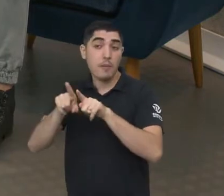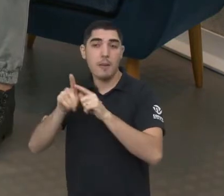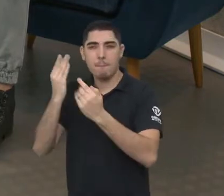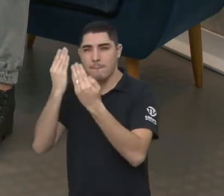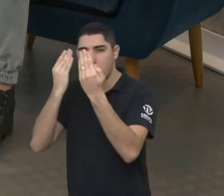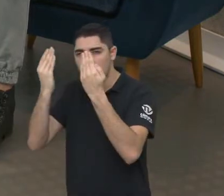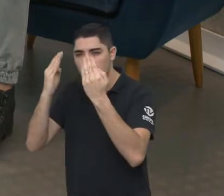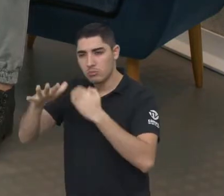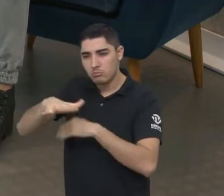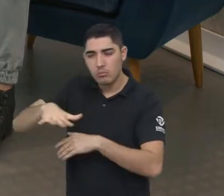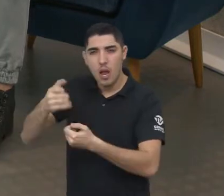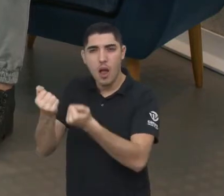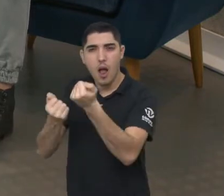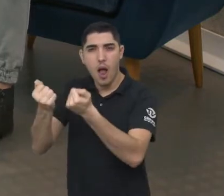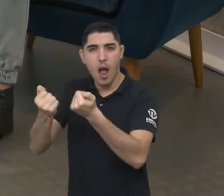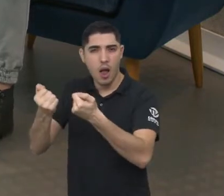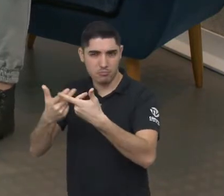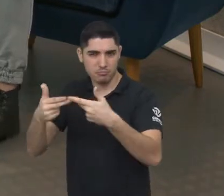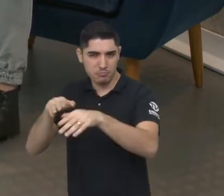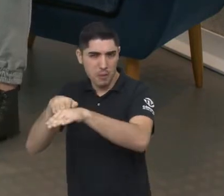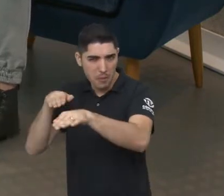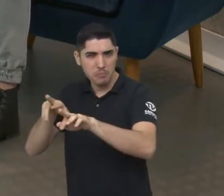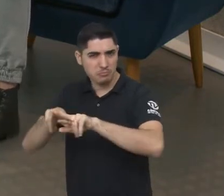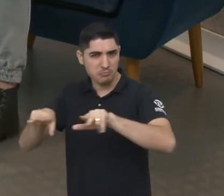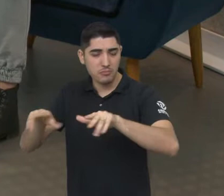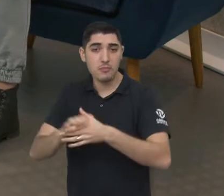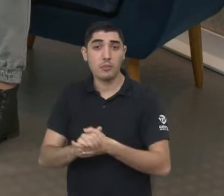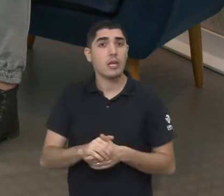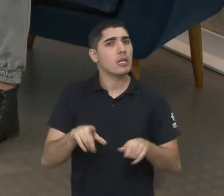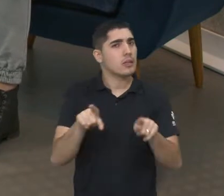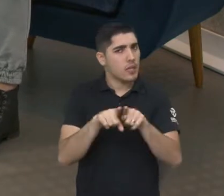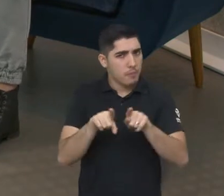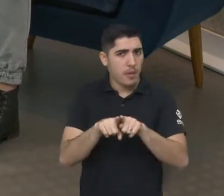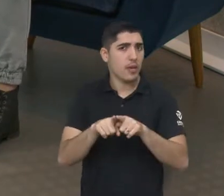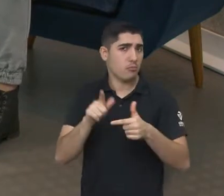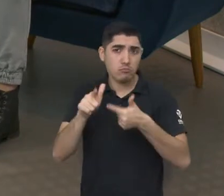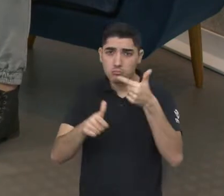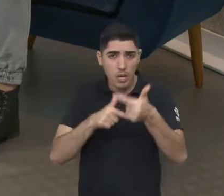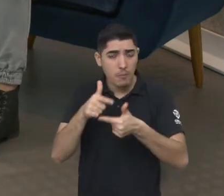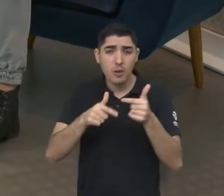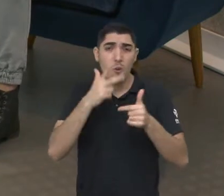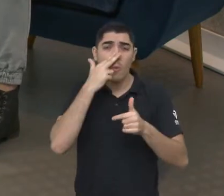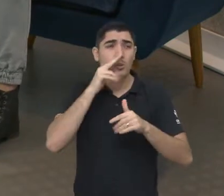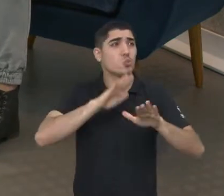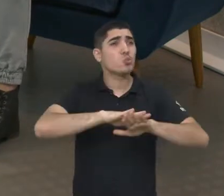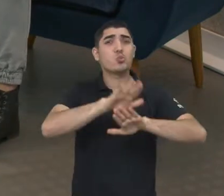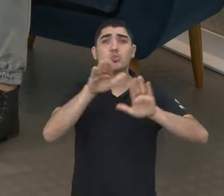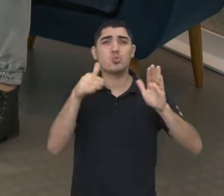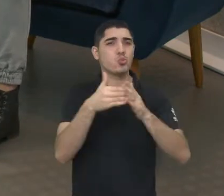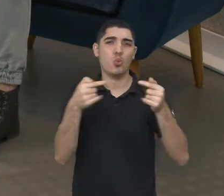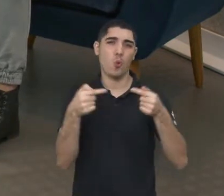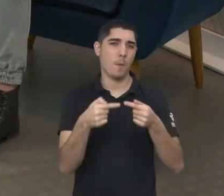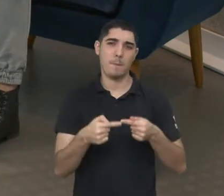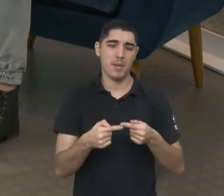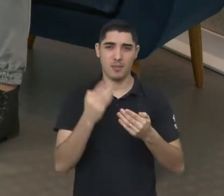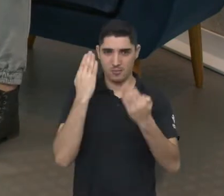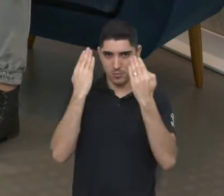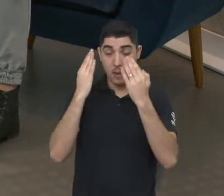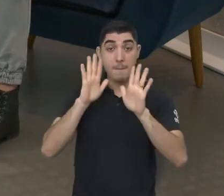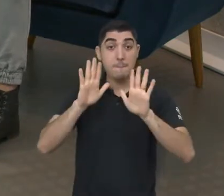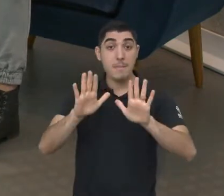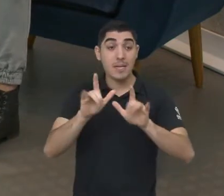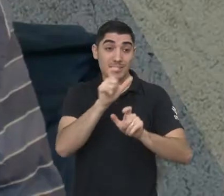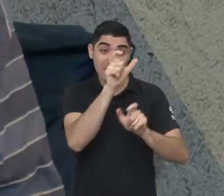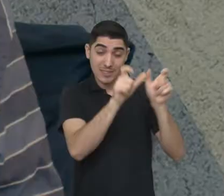no trânsito, é mais ou menos isso, não é? Sim, exatamente. Até no trabalho mesmo, né? Eu acho que tudo é psicologia, mas assim, a área